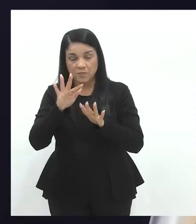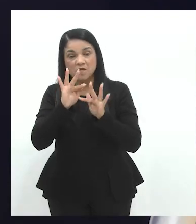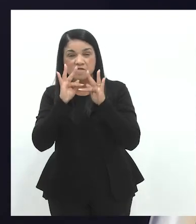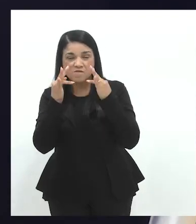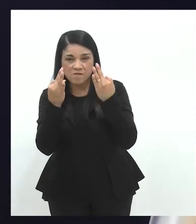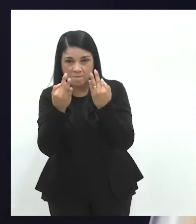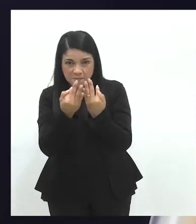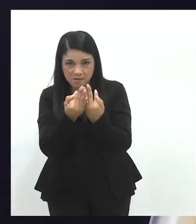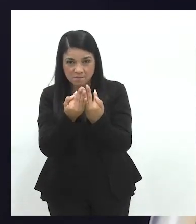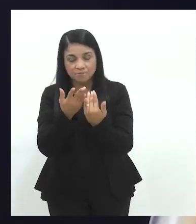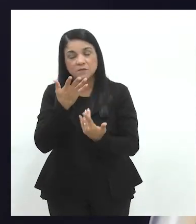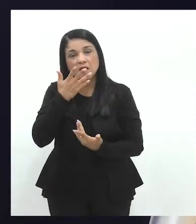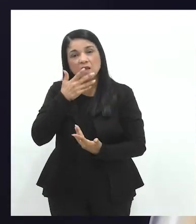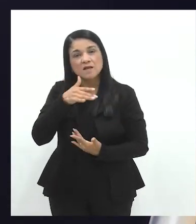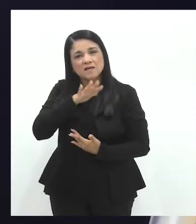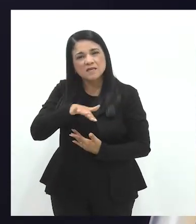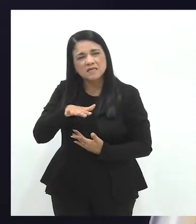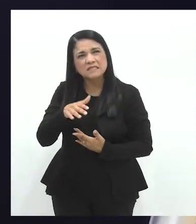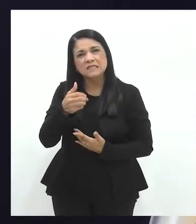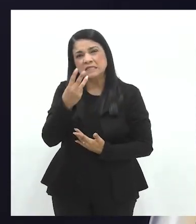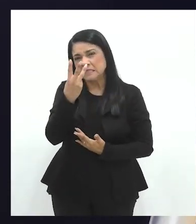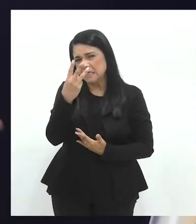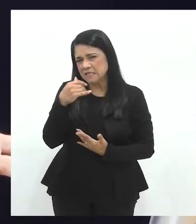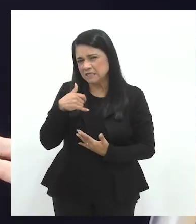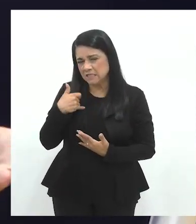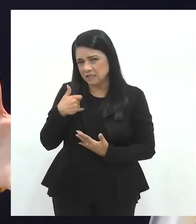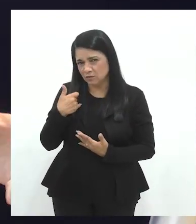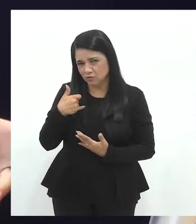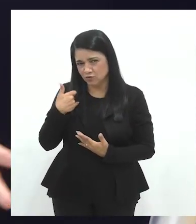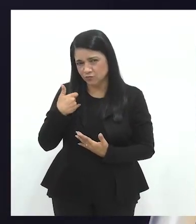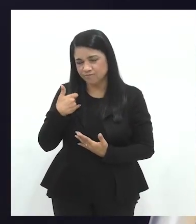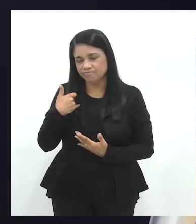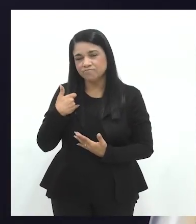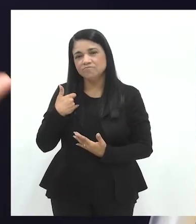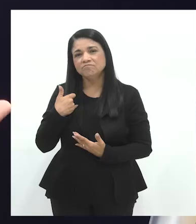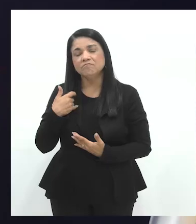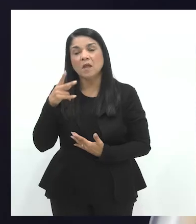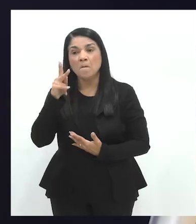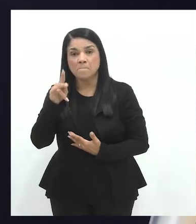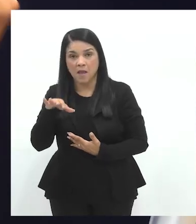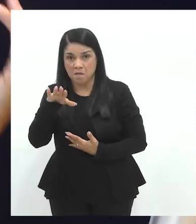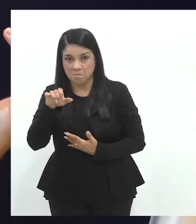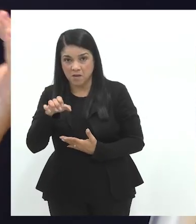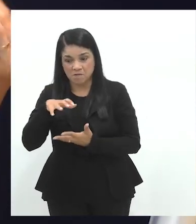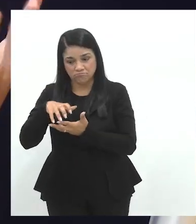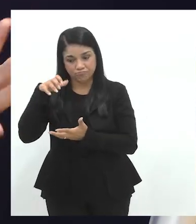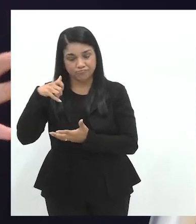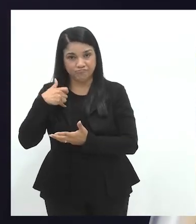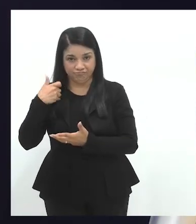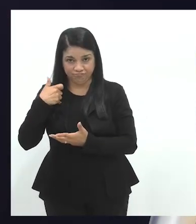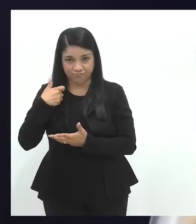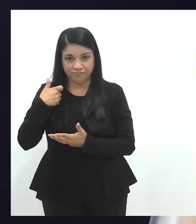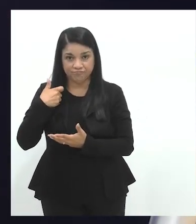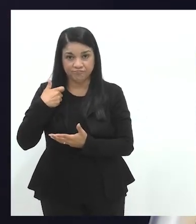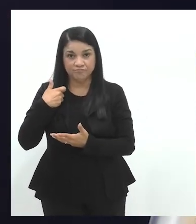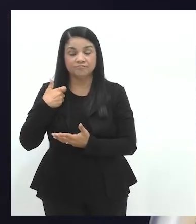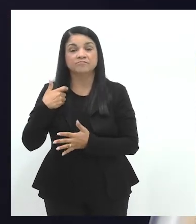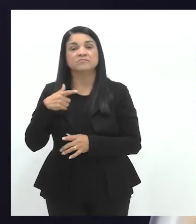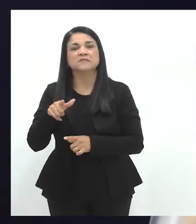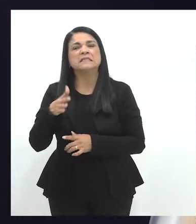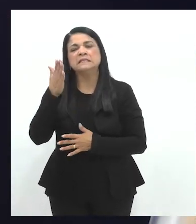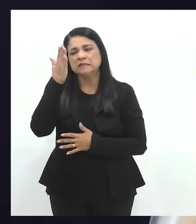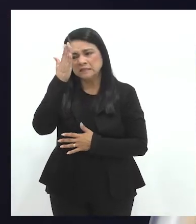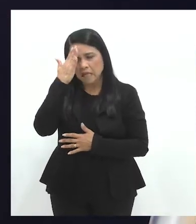família que a criança, ela, na época, tinha 3 anos. Os pais um pouco mais velhos já,